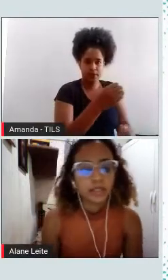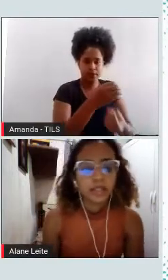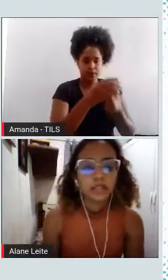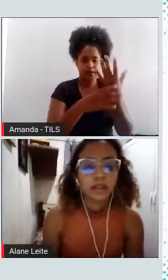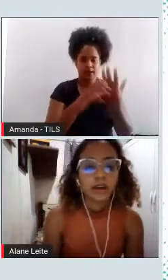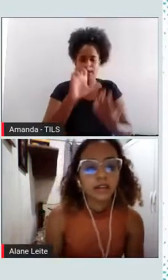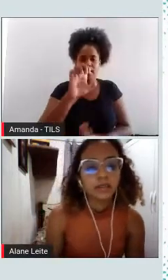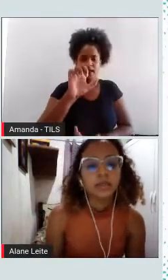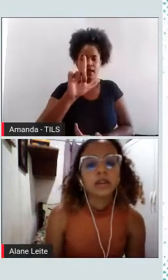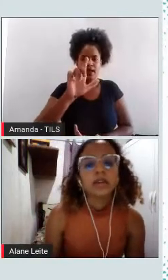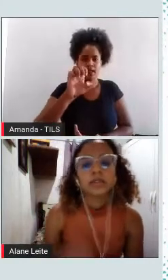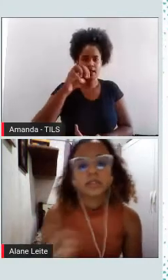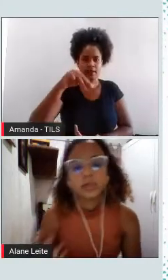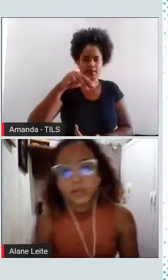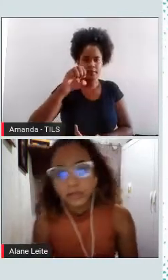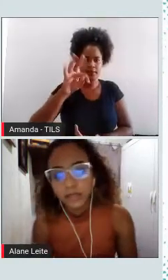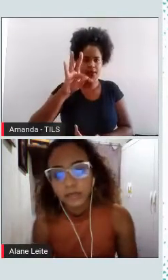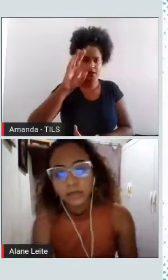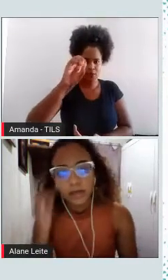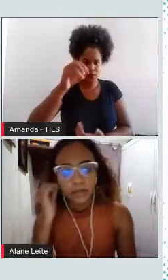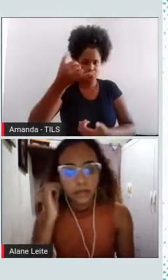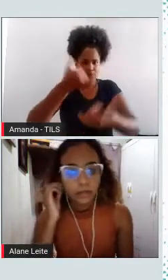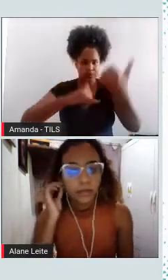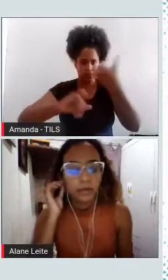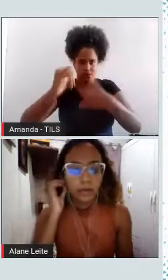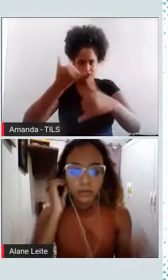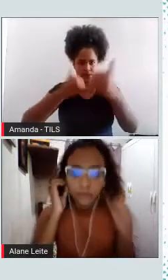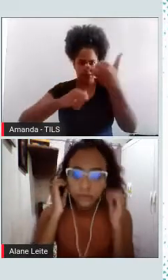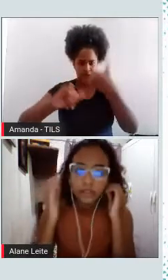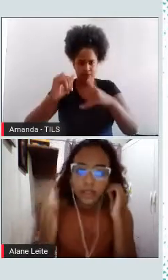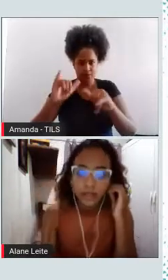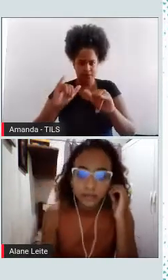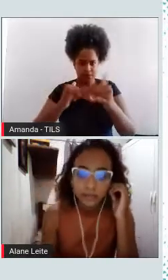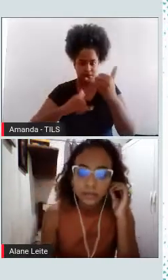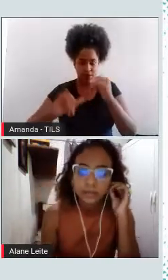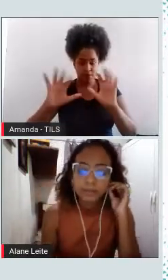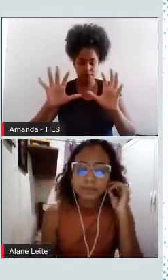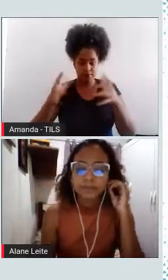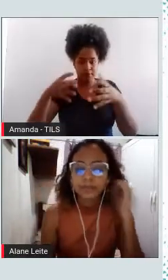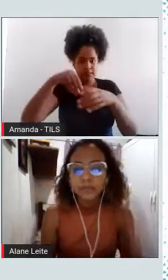disse a vocês, átomo constitui o elemento químico é um conjunto de